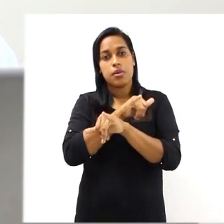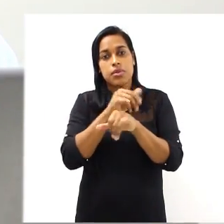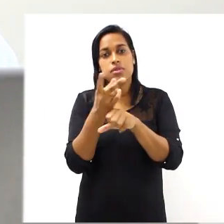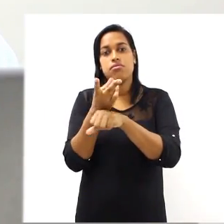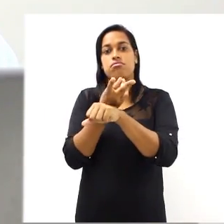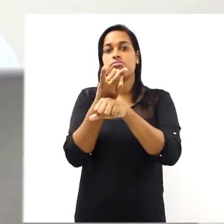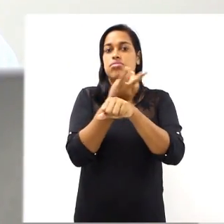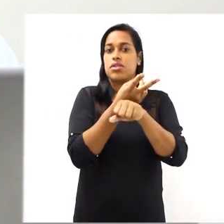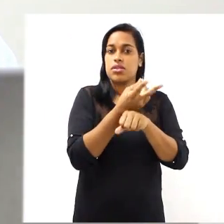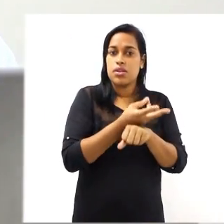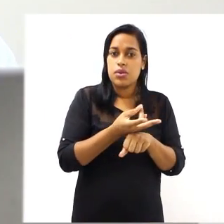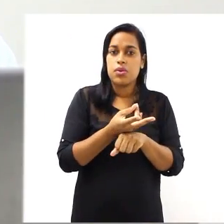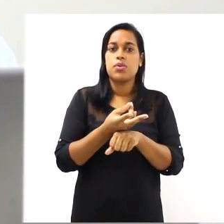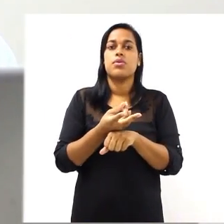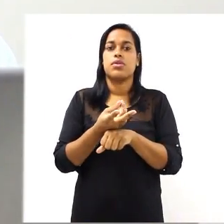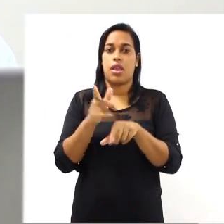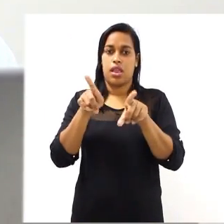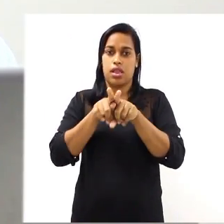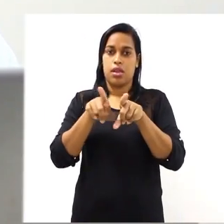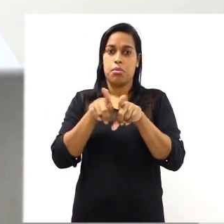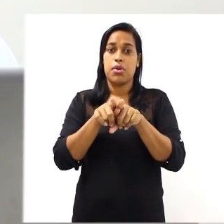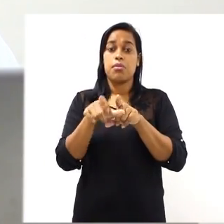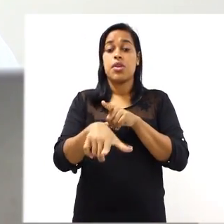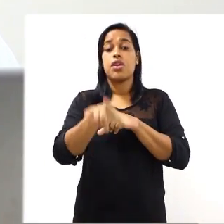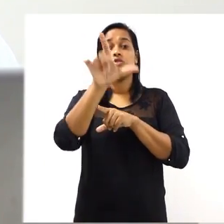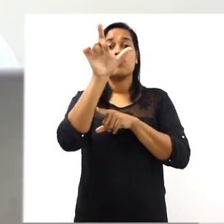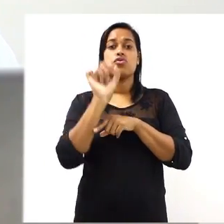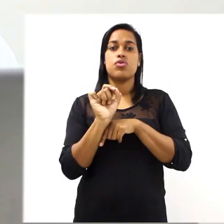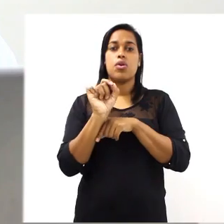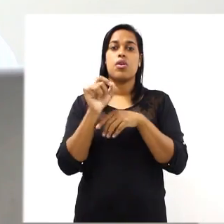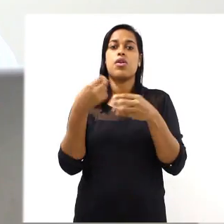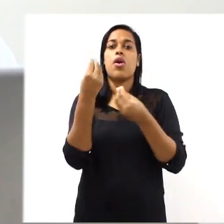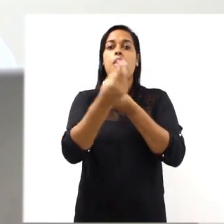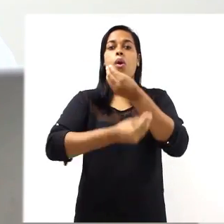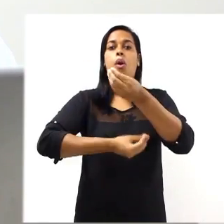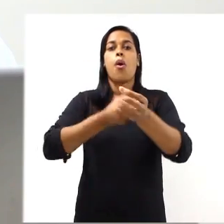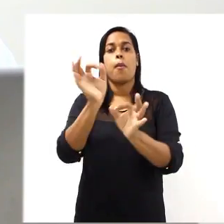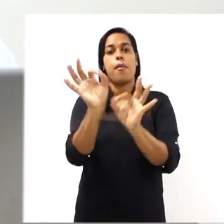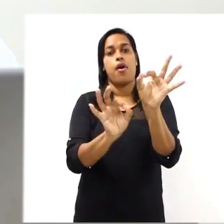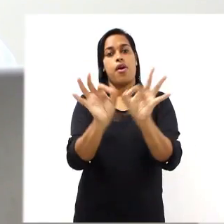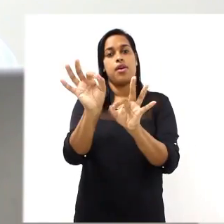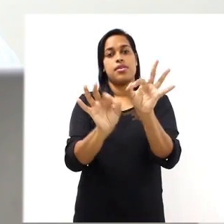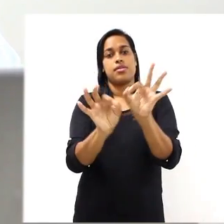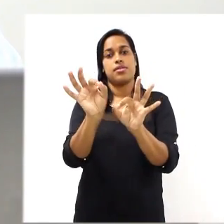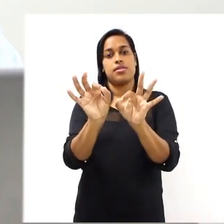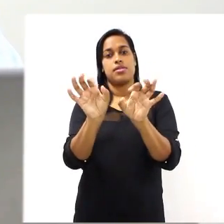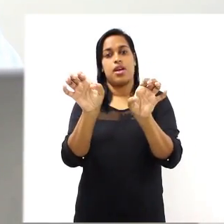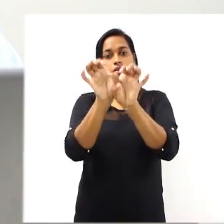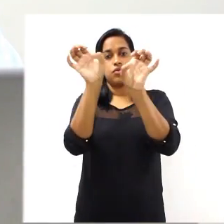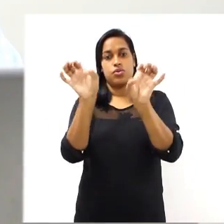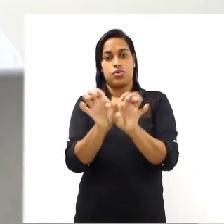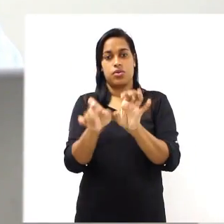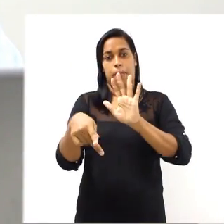e a DDL é para definir como é organizada a estrutura dos meus dados.